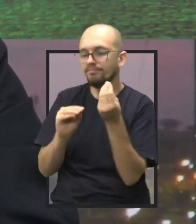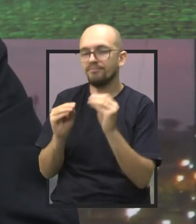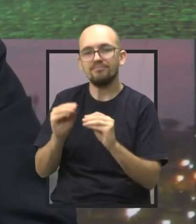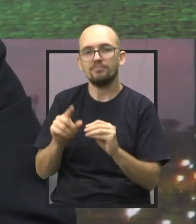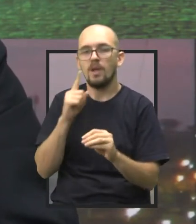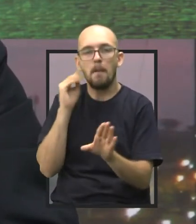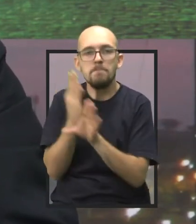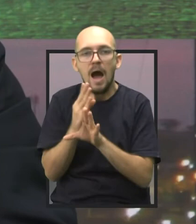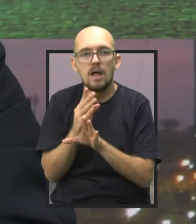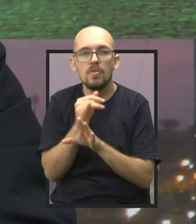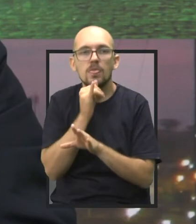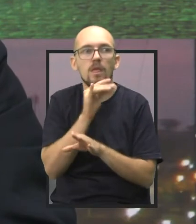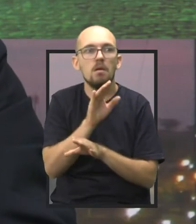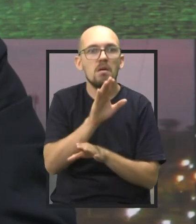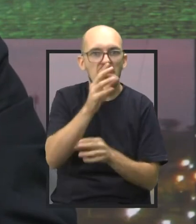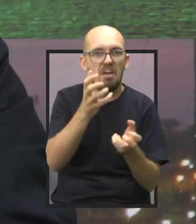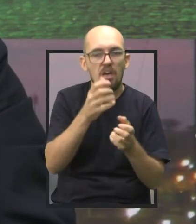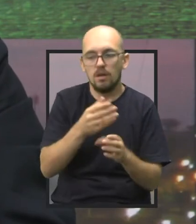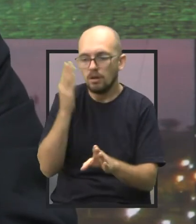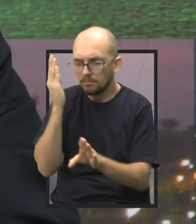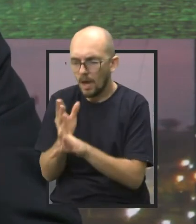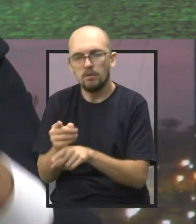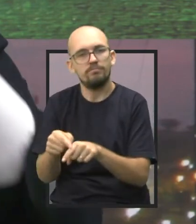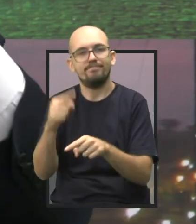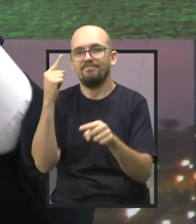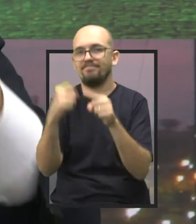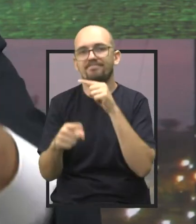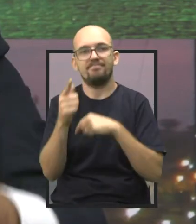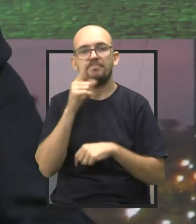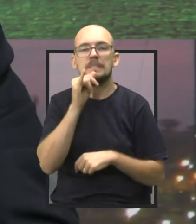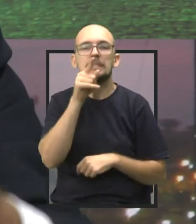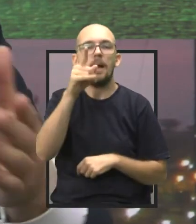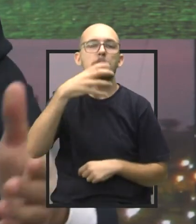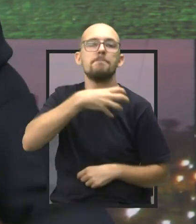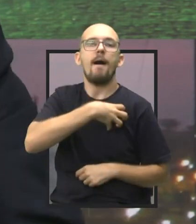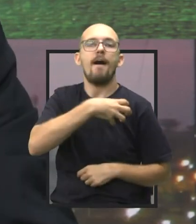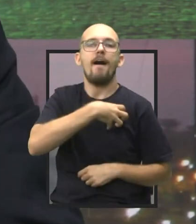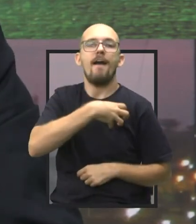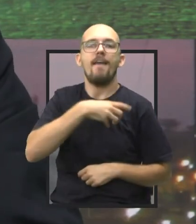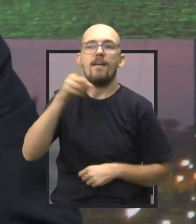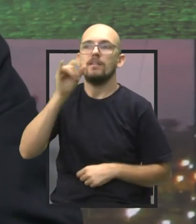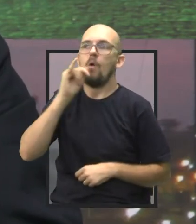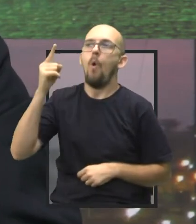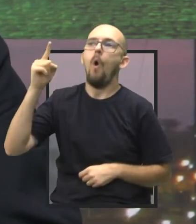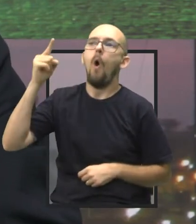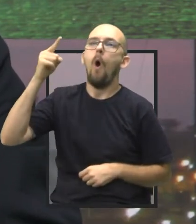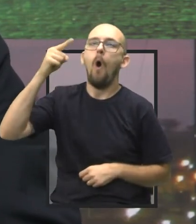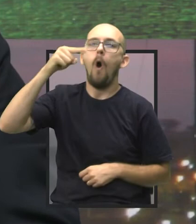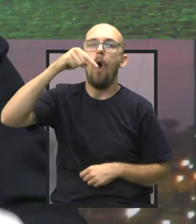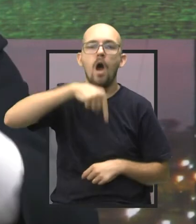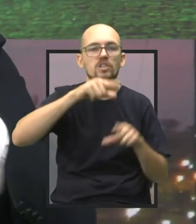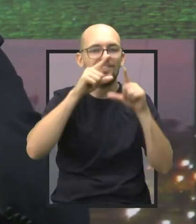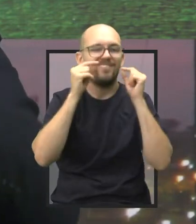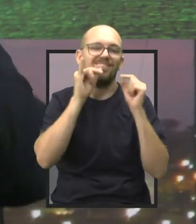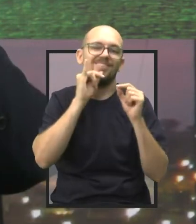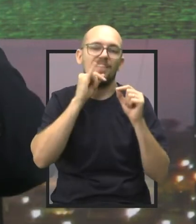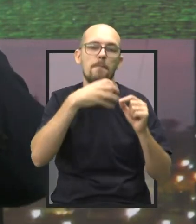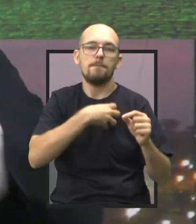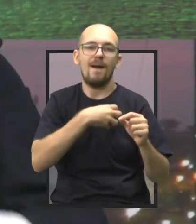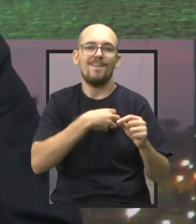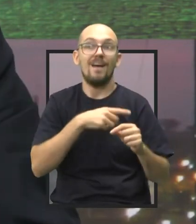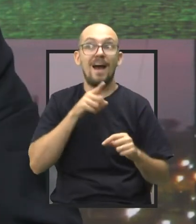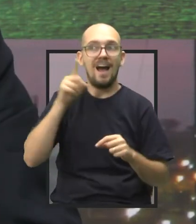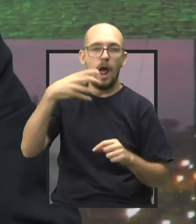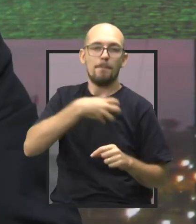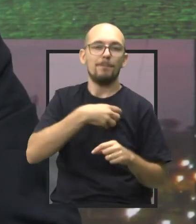de interesse social. Né? Se você, por exemplo, veio da Bahia para cá e se inscreveu, mas você já foi